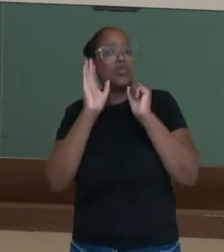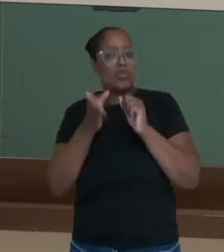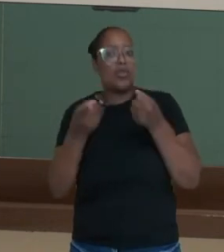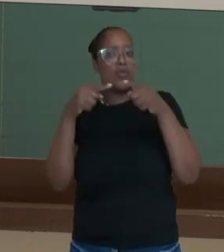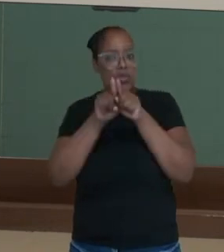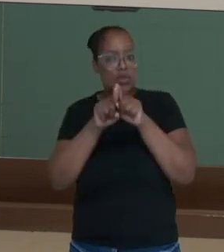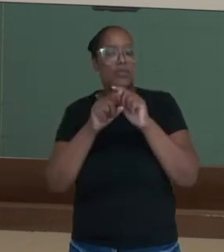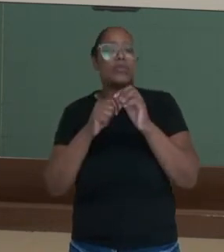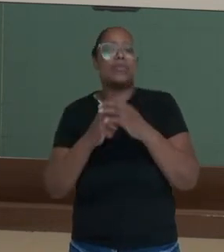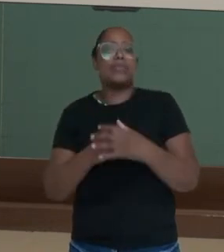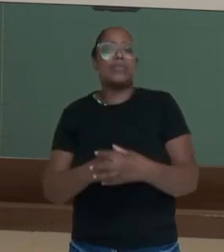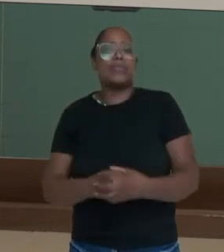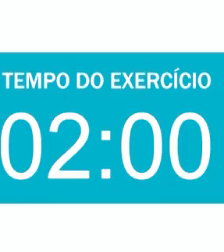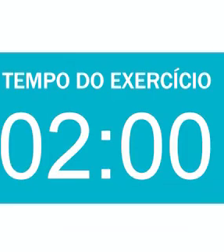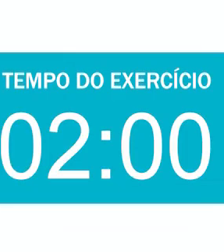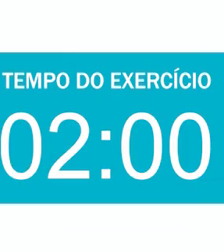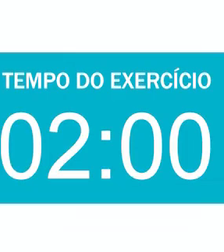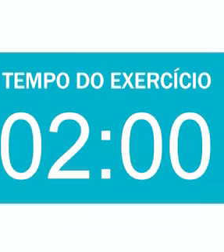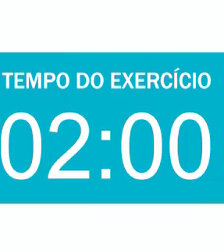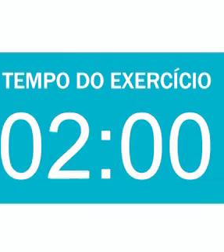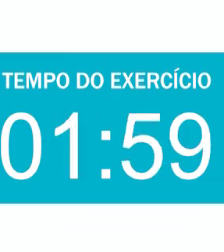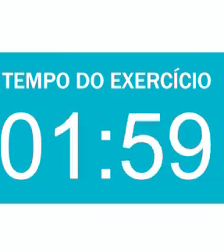logo.